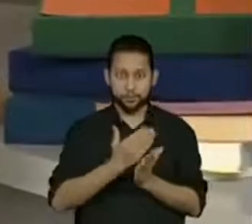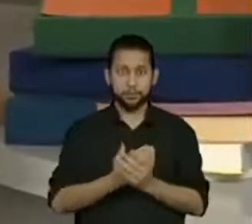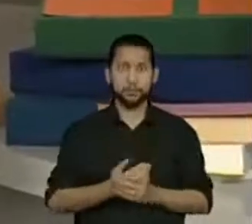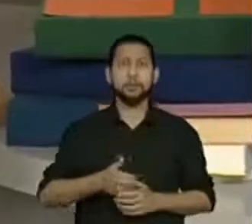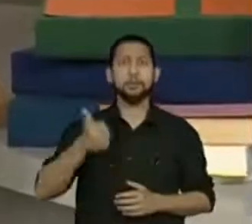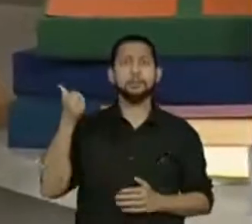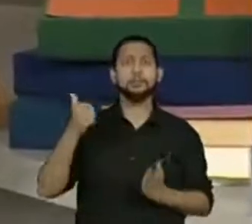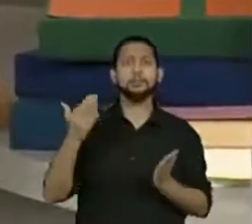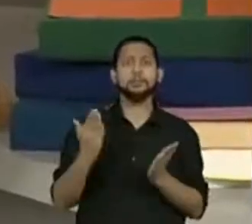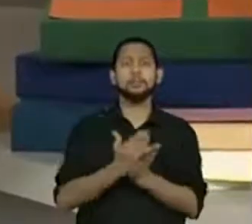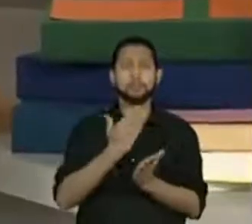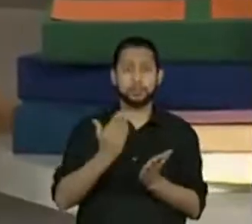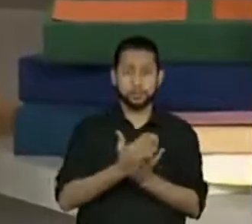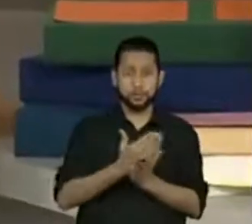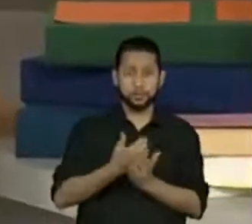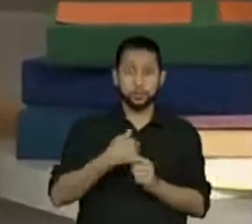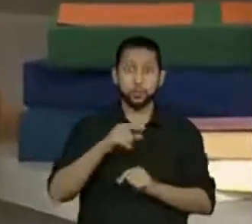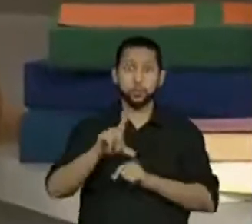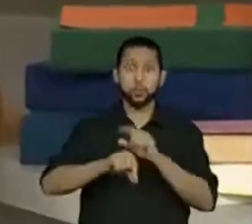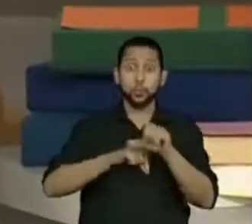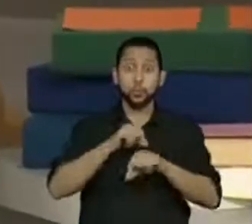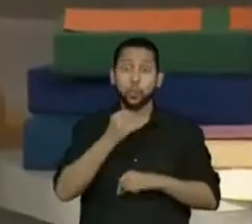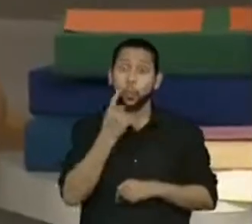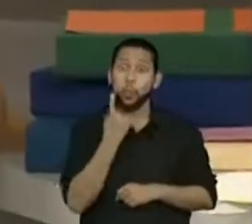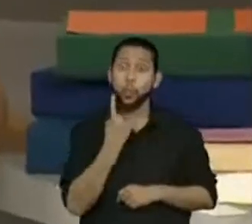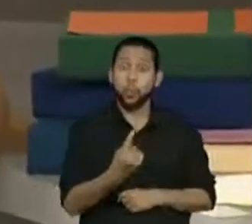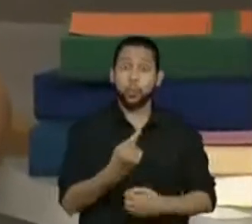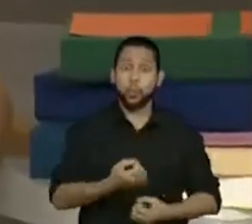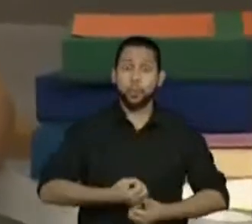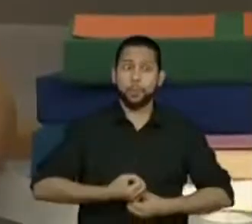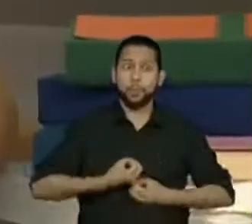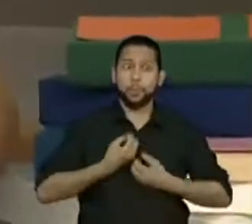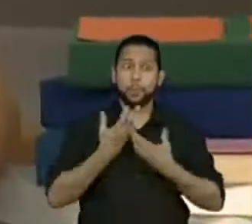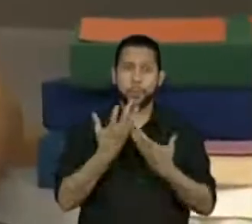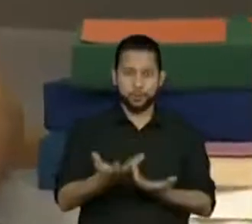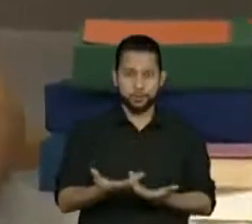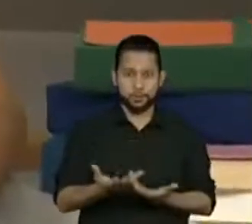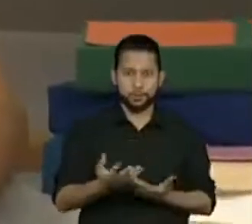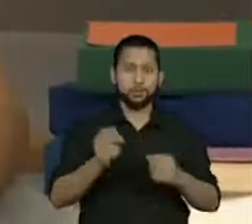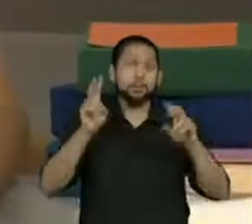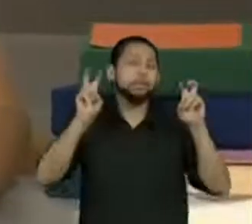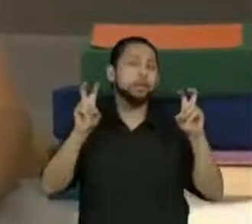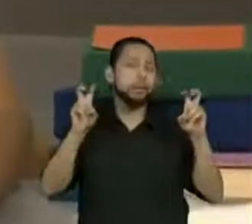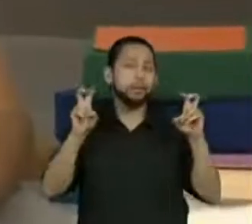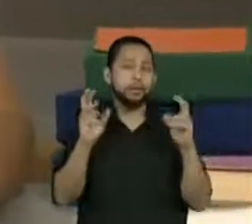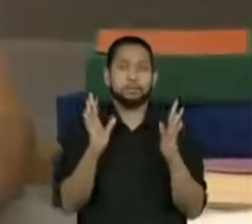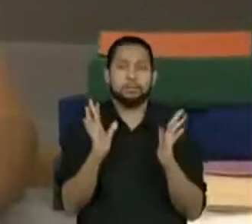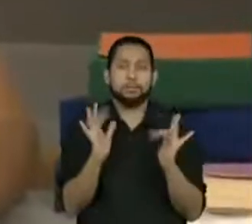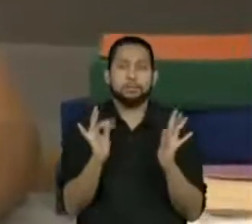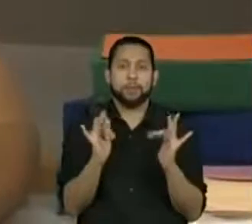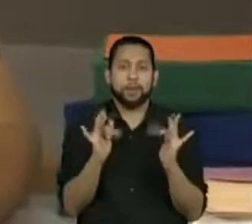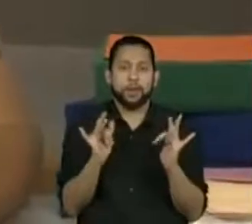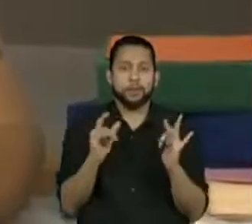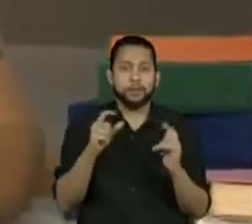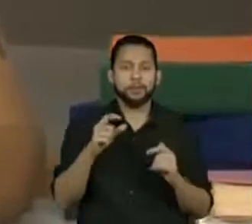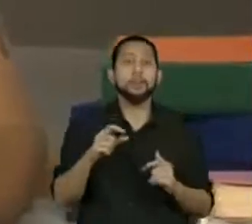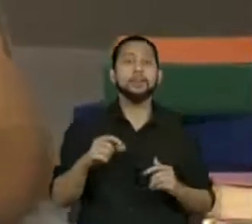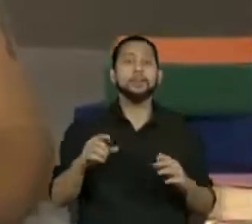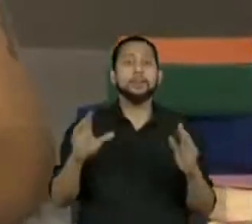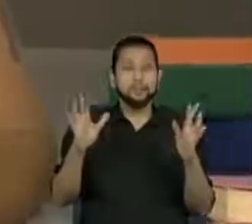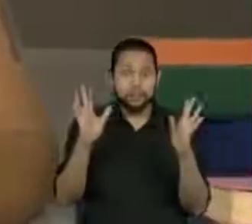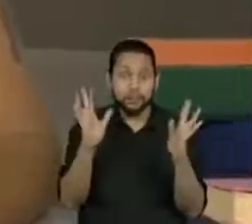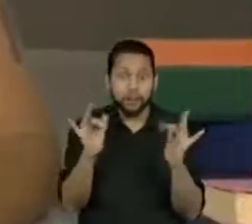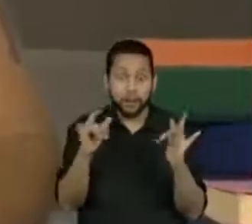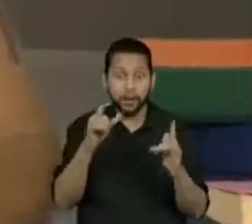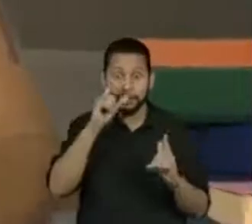este lido eu selecionei um poema ou seja namorados de Manuel Bandeira